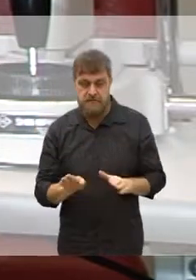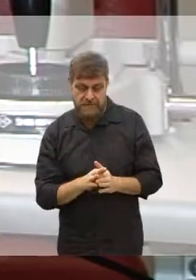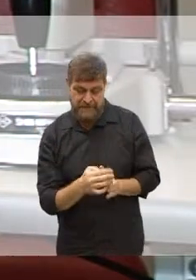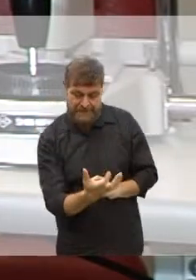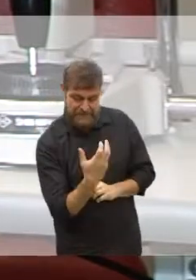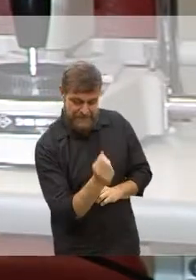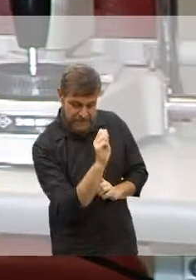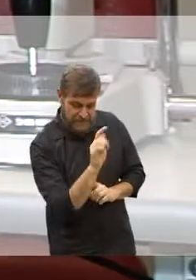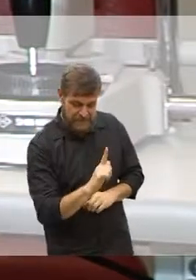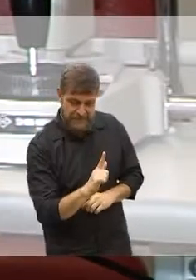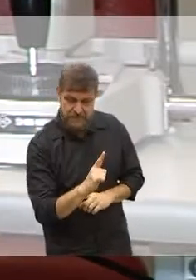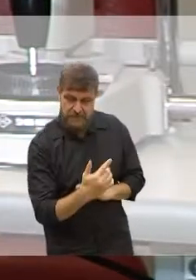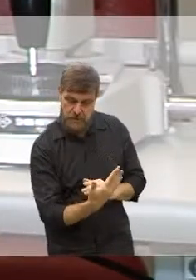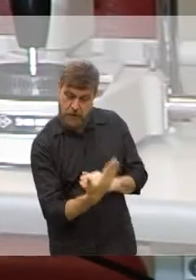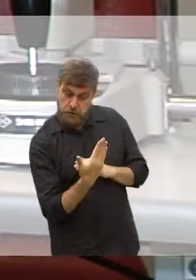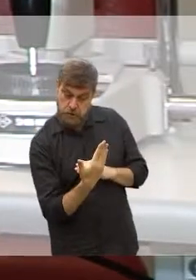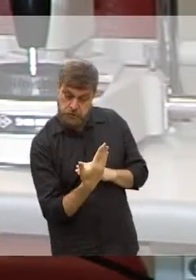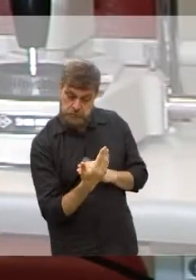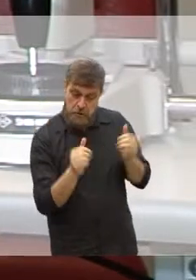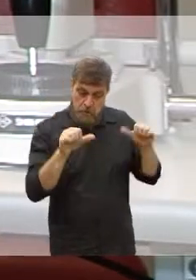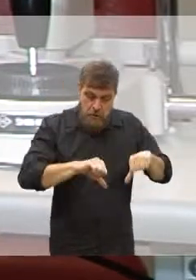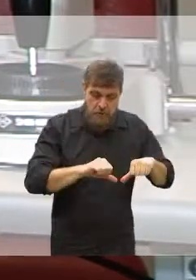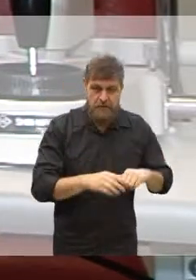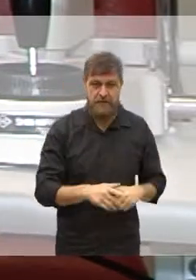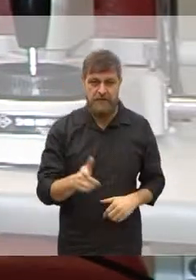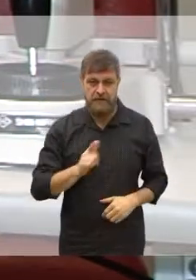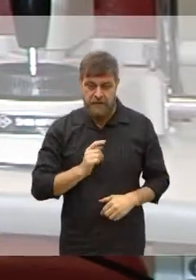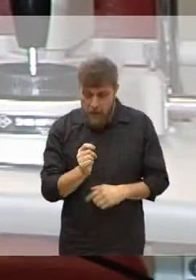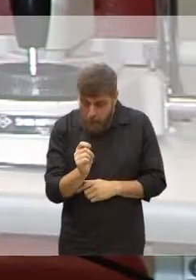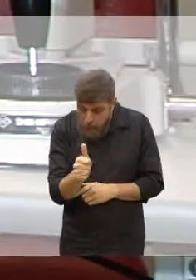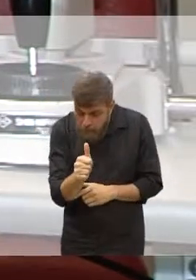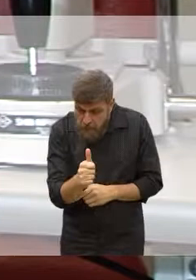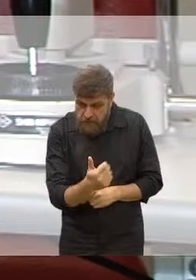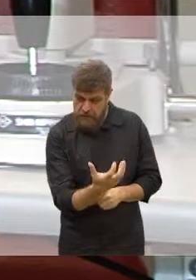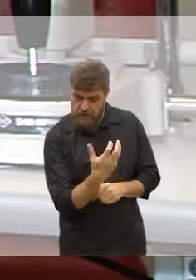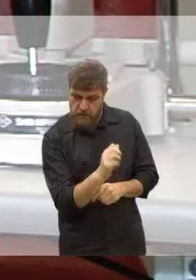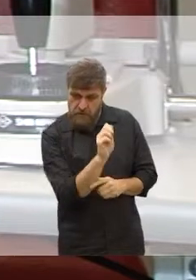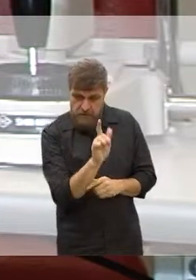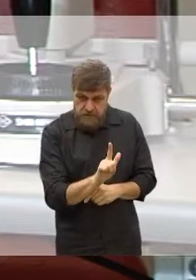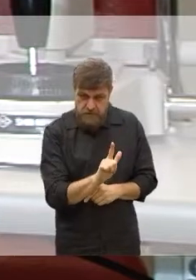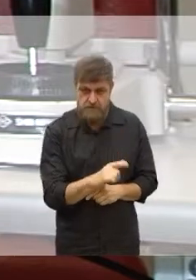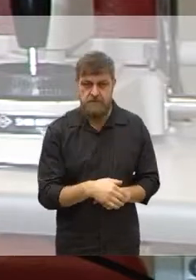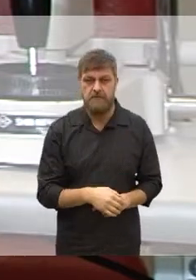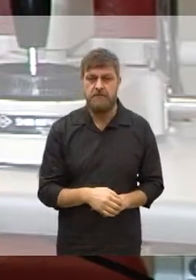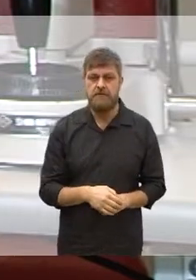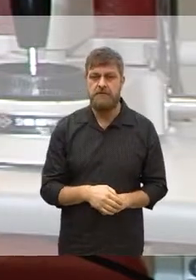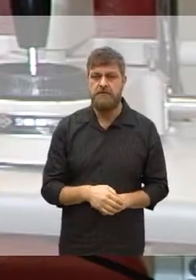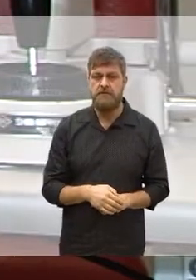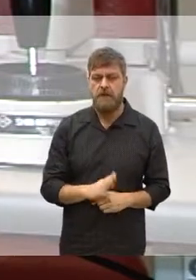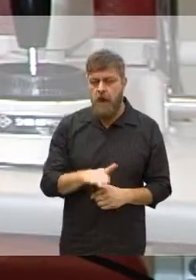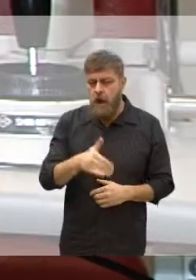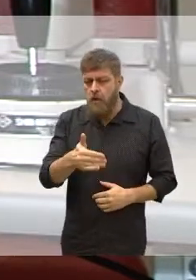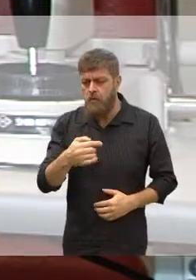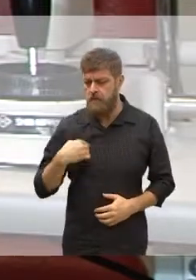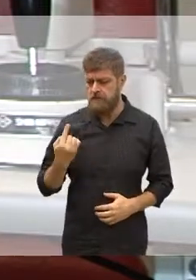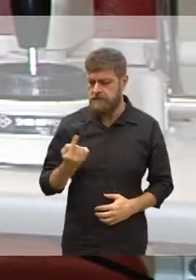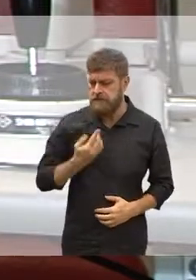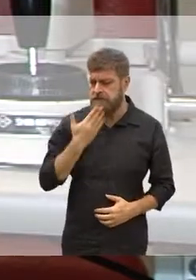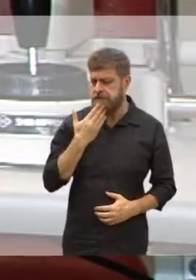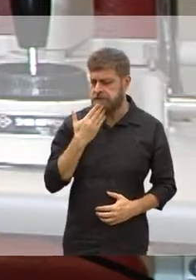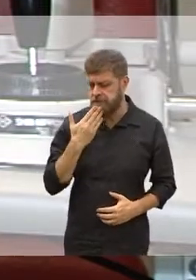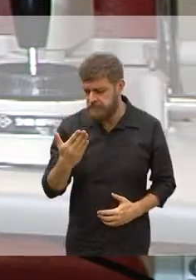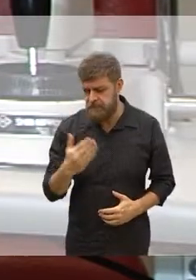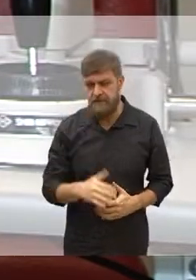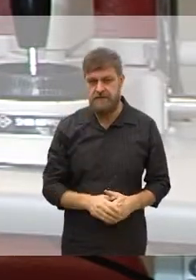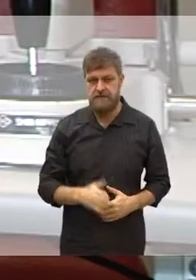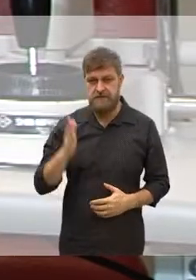azul ela é benéfica, ela tem uma porcentagem de benefícios. Então, quando pedimos, eu